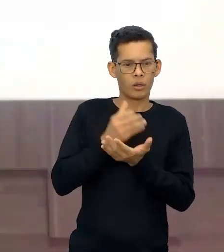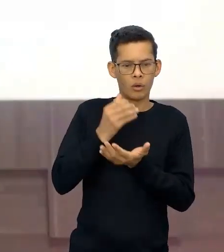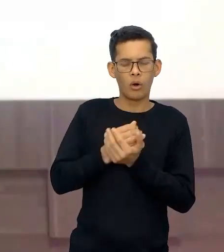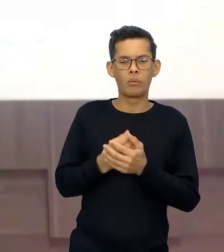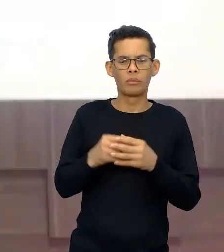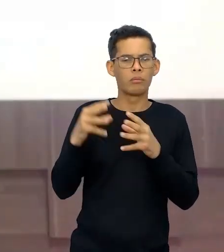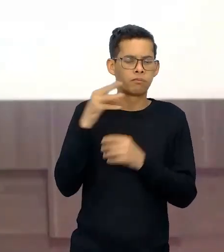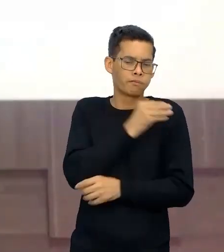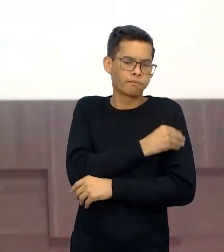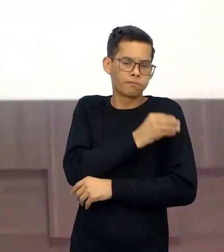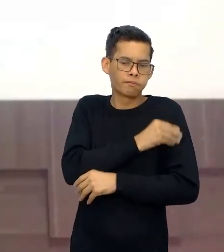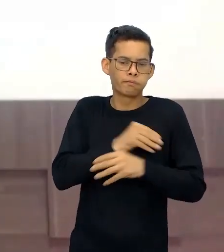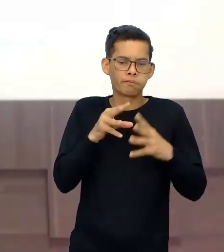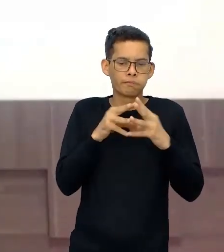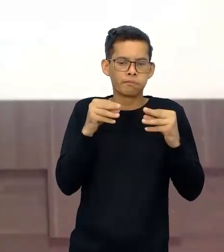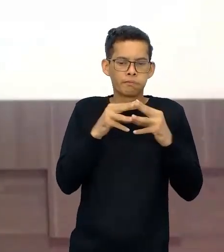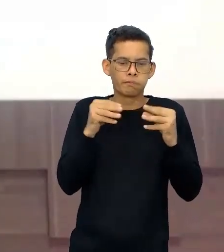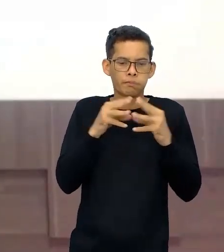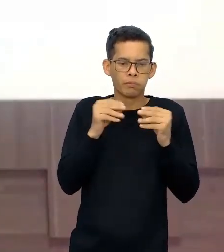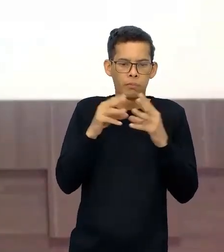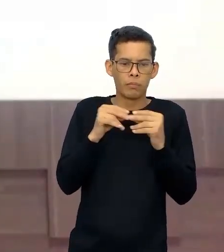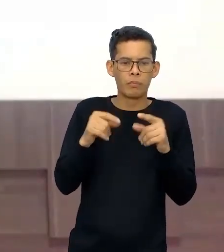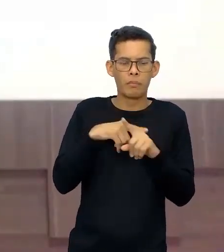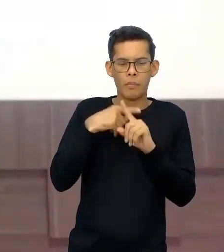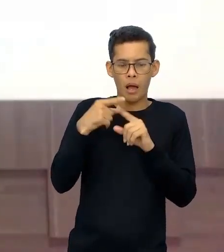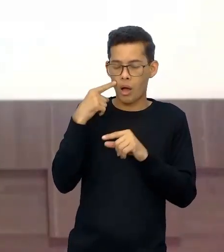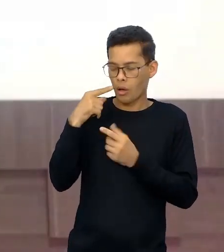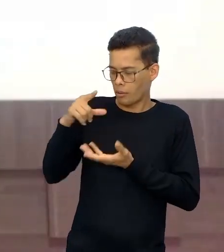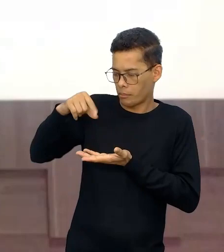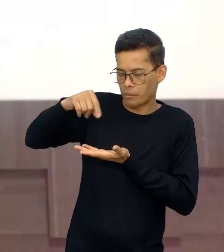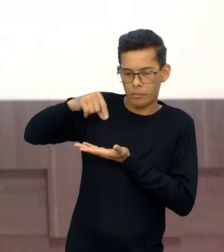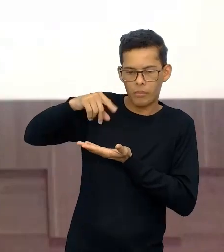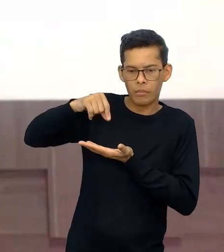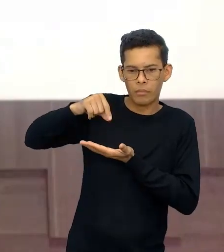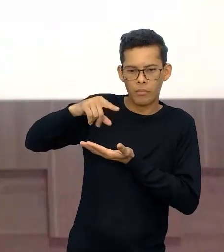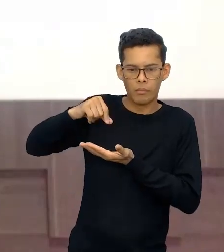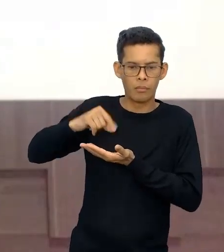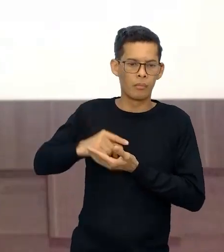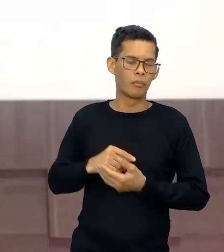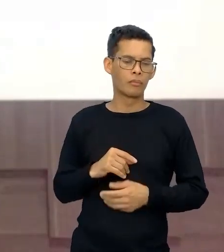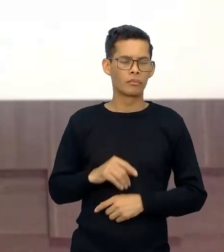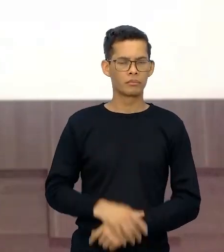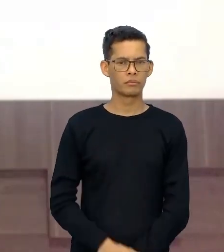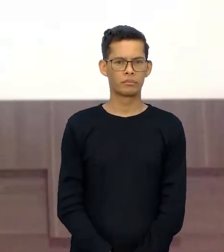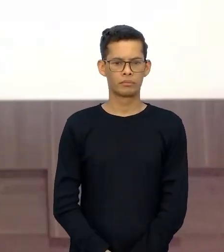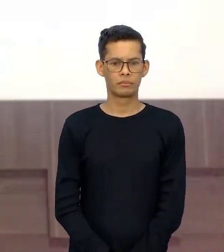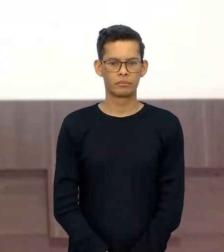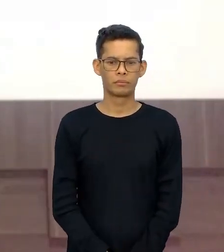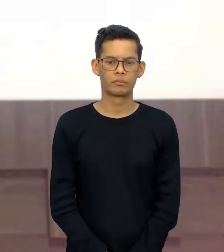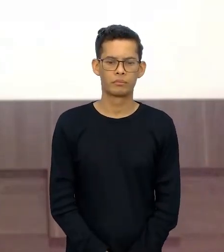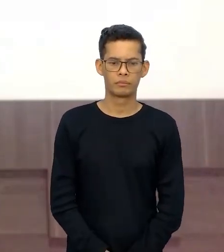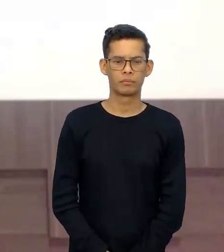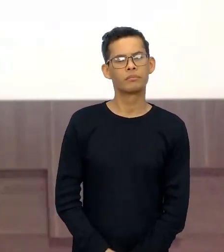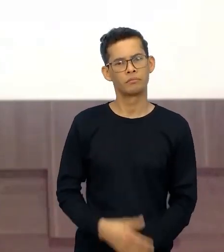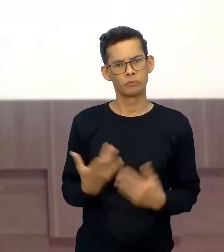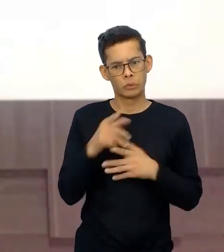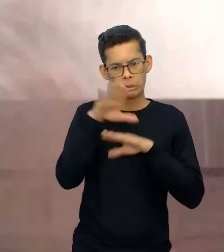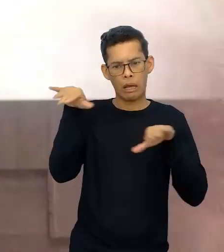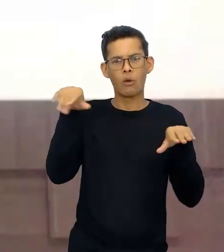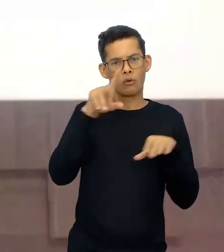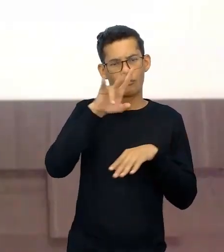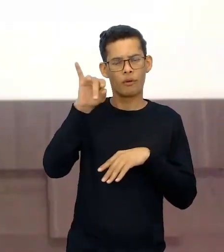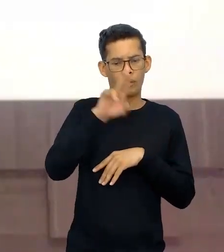algodão, conta-gotas, né? E aí os materiais que os próprios estudantes vão mencionando,